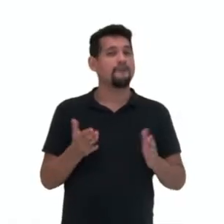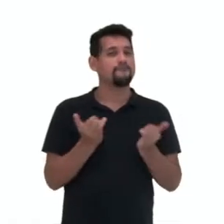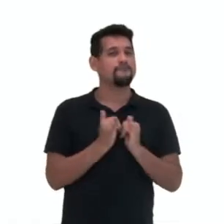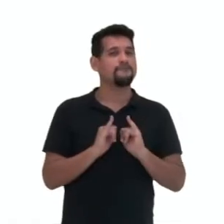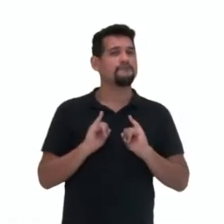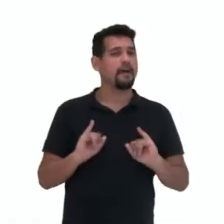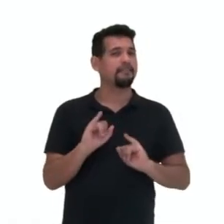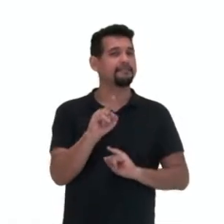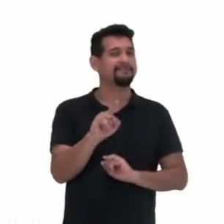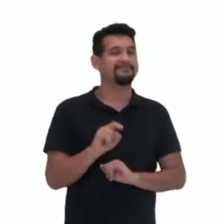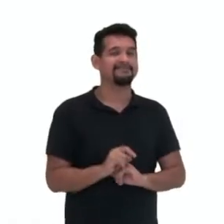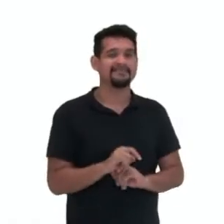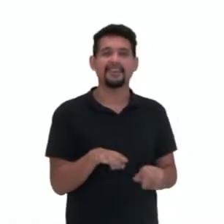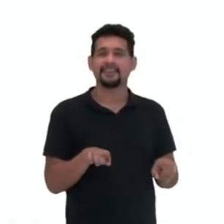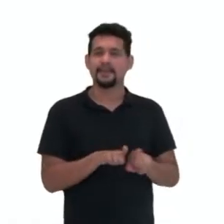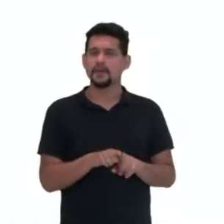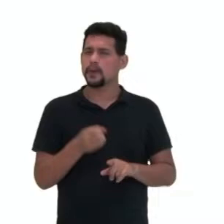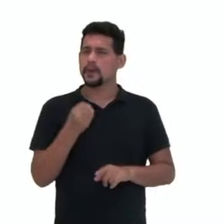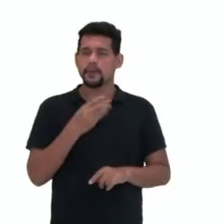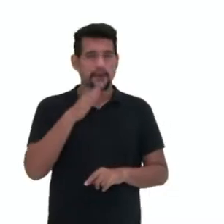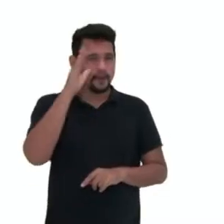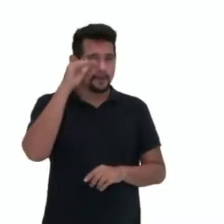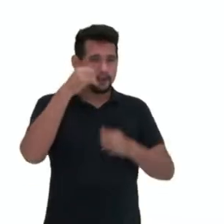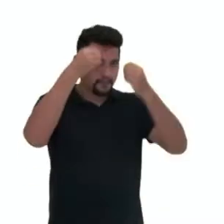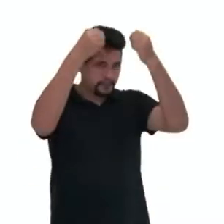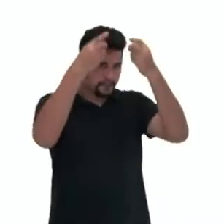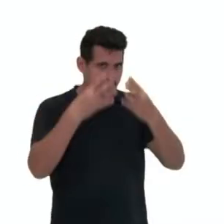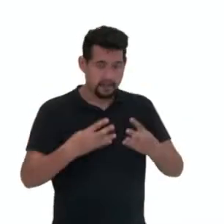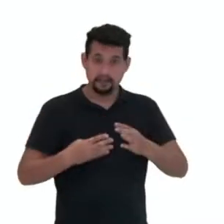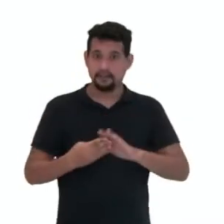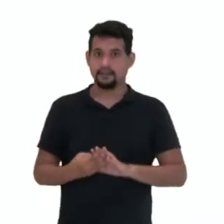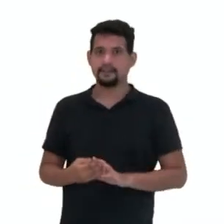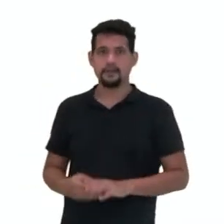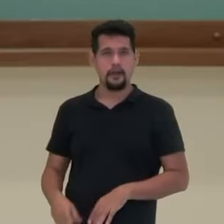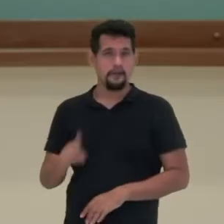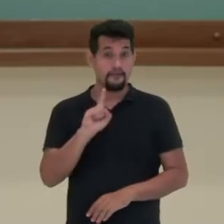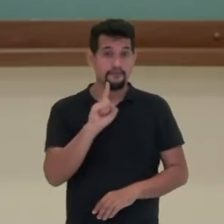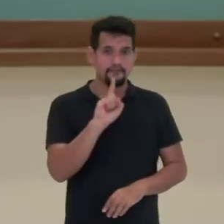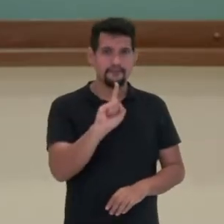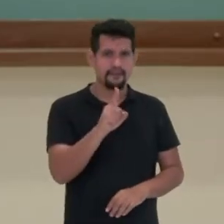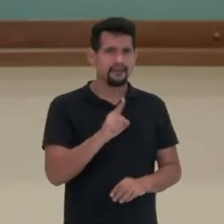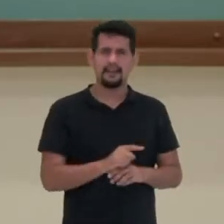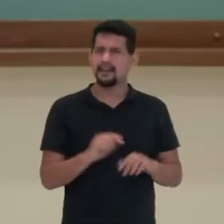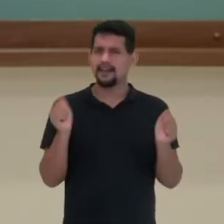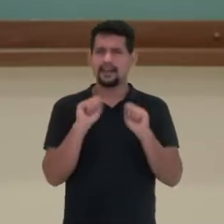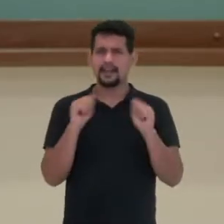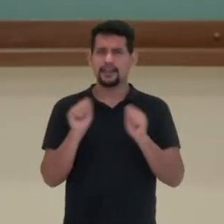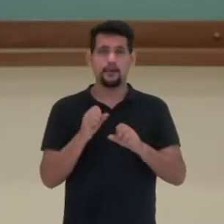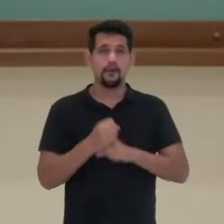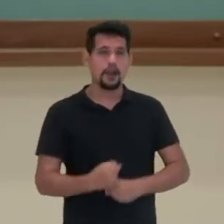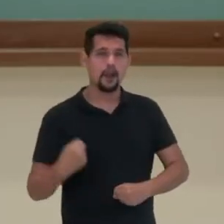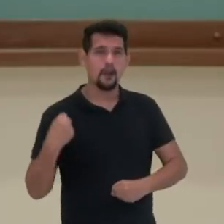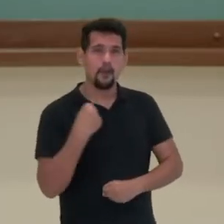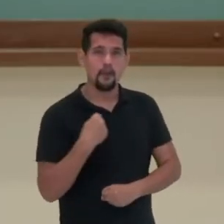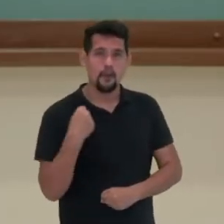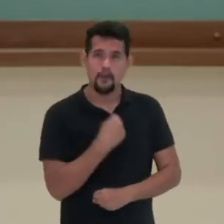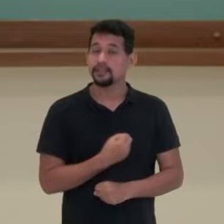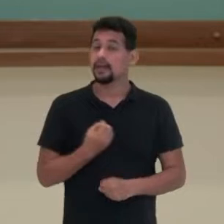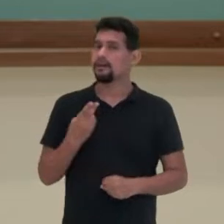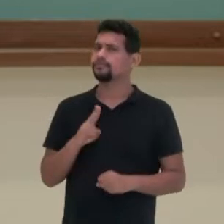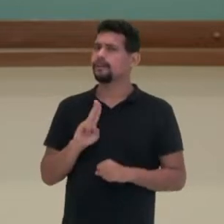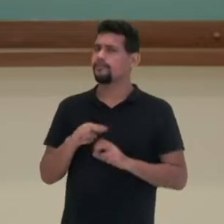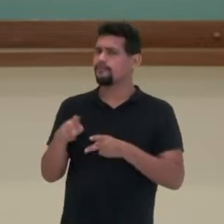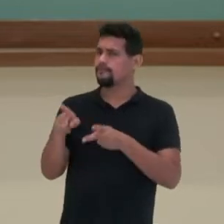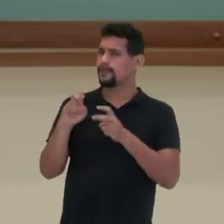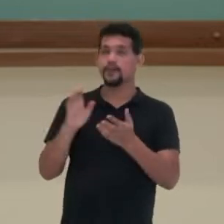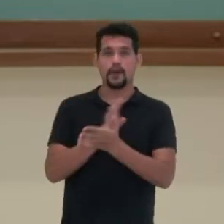e é uma notícia e ao mesmo tempo uma curiosidade. Você que é fã de luta, ou mesmo não sendo, você já deve ter visto